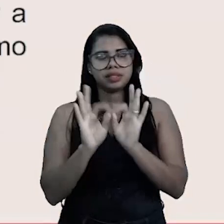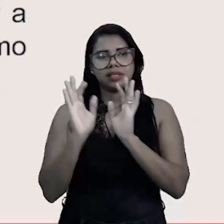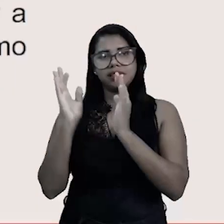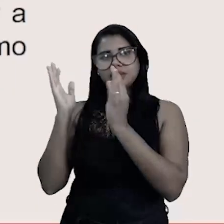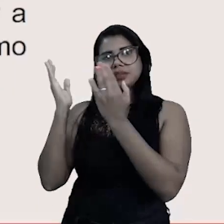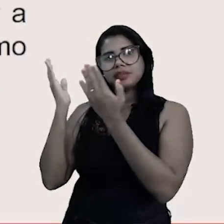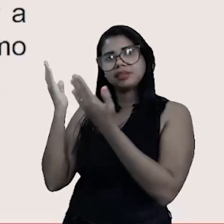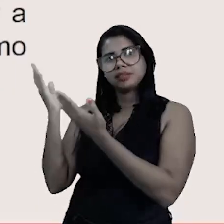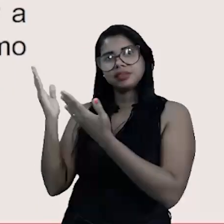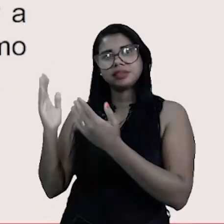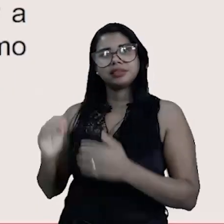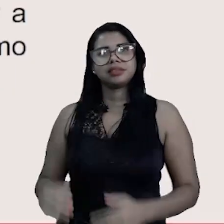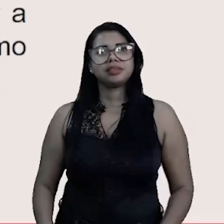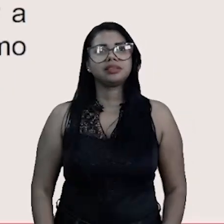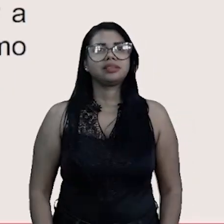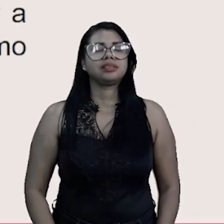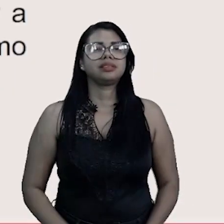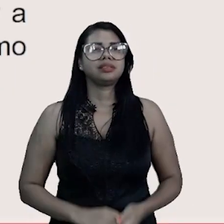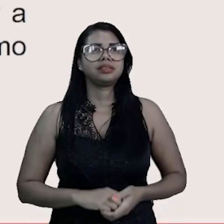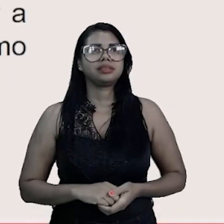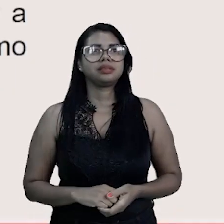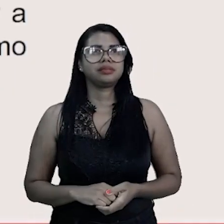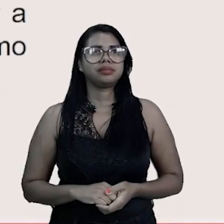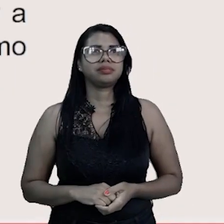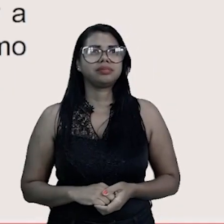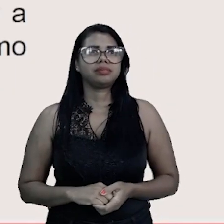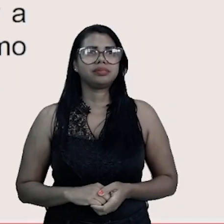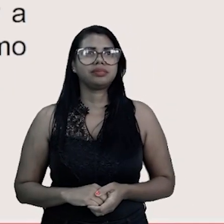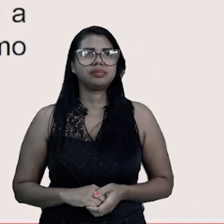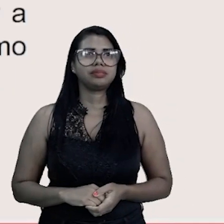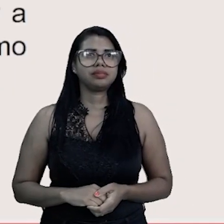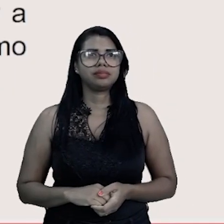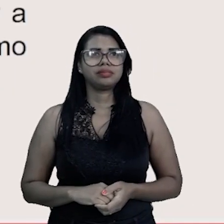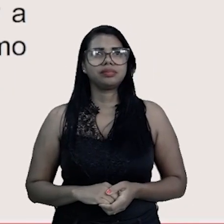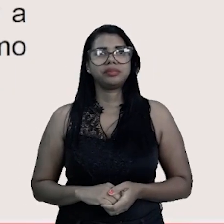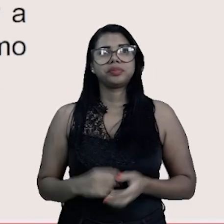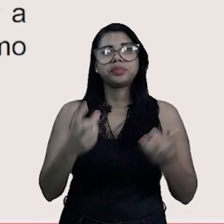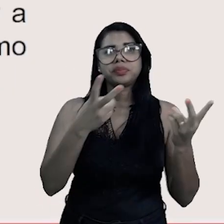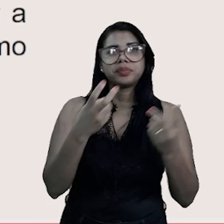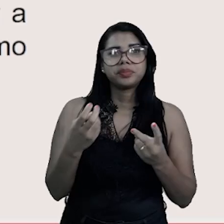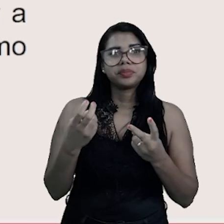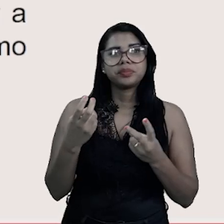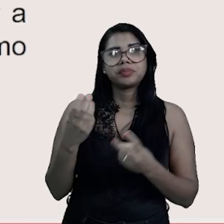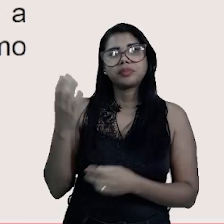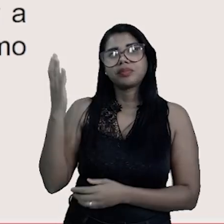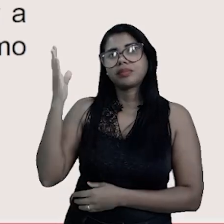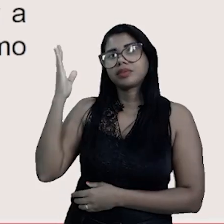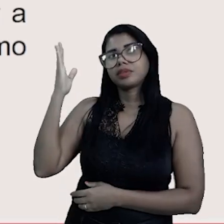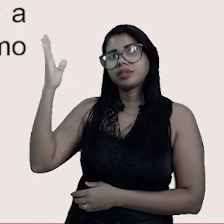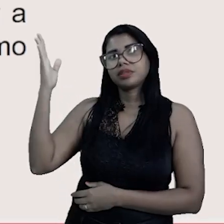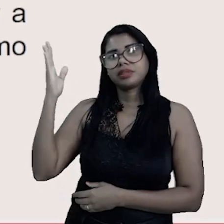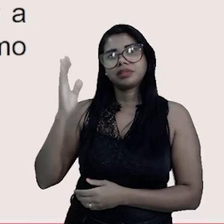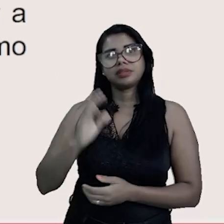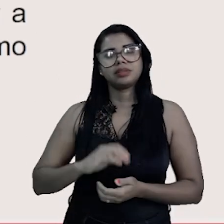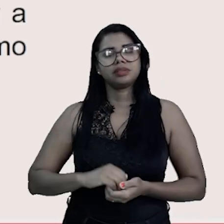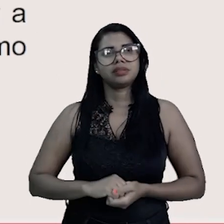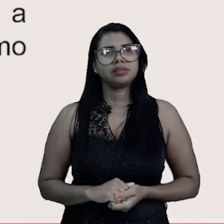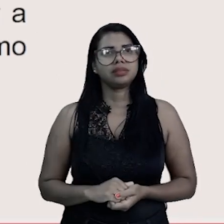slide. Olha aí, fera. Muita atenção a essa a primeira